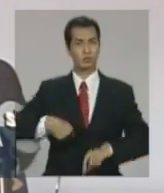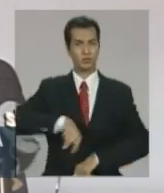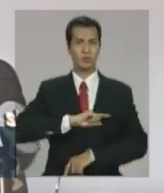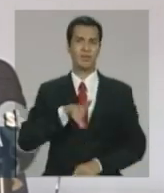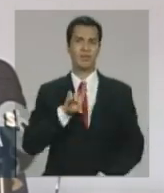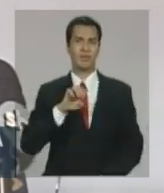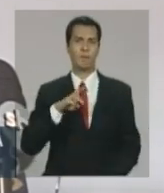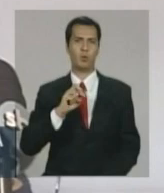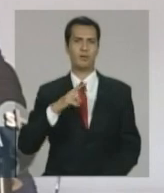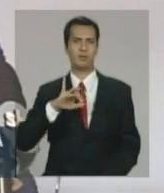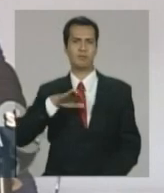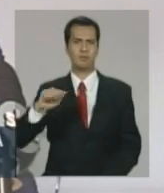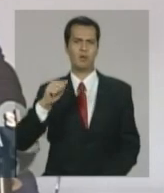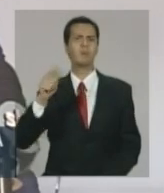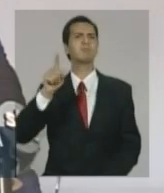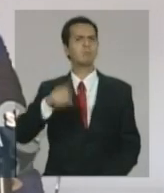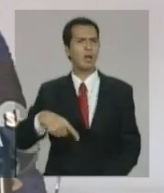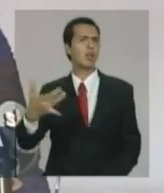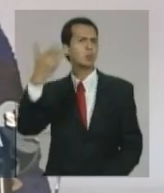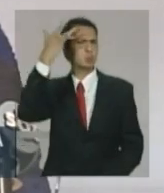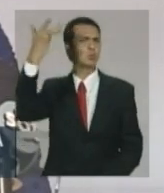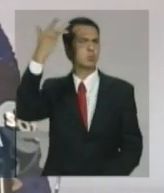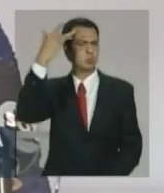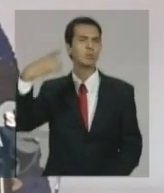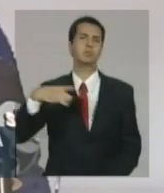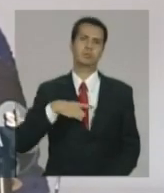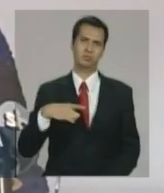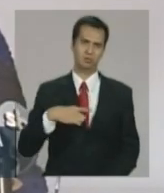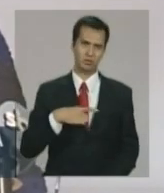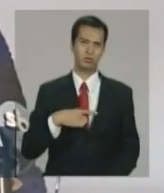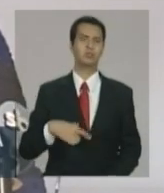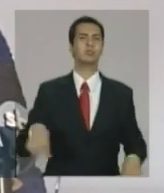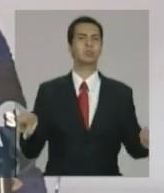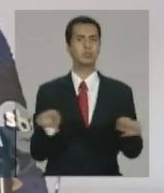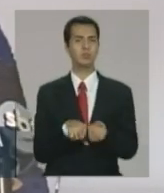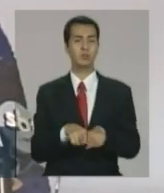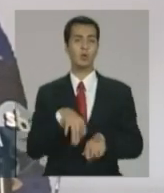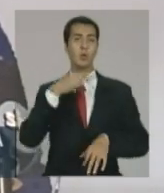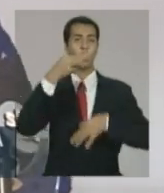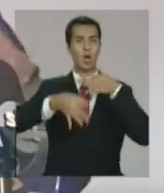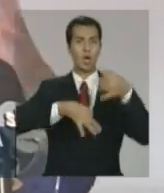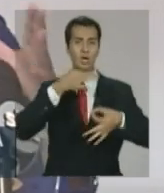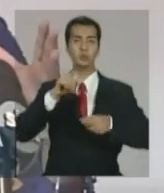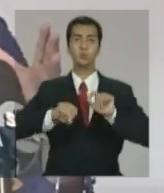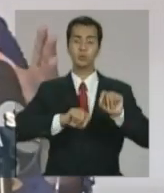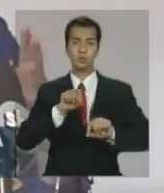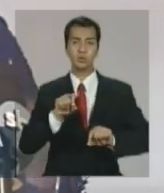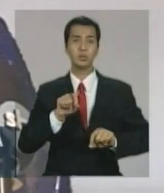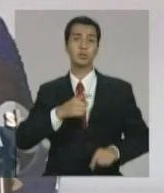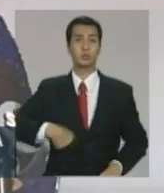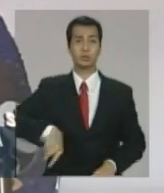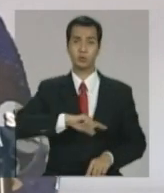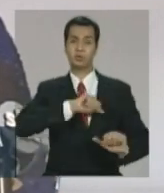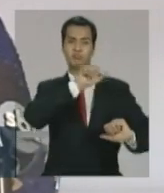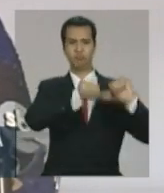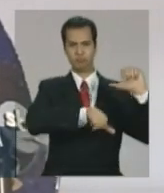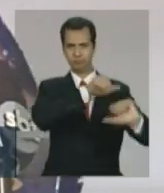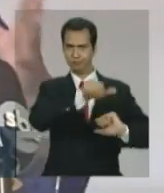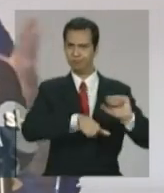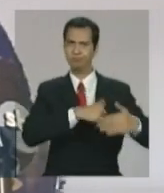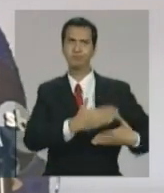Acho que as discussões que nós temos, elas são elas estão ocorrendo